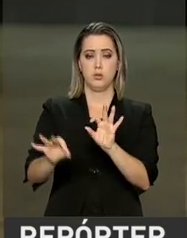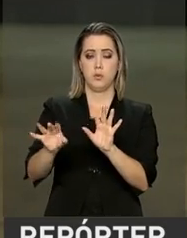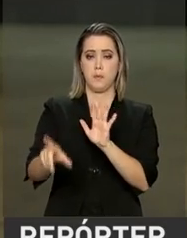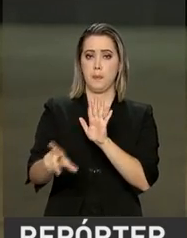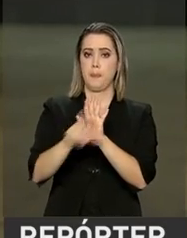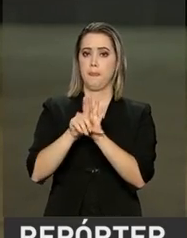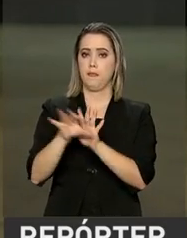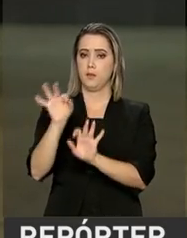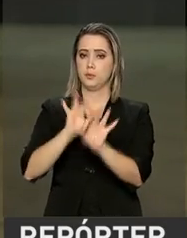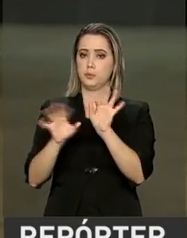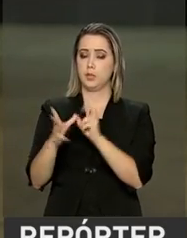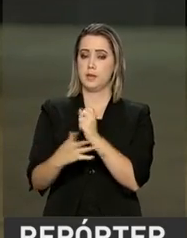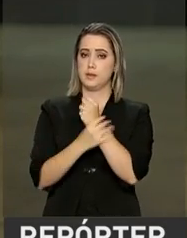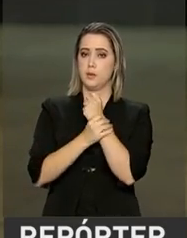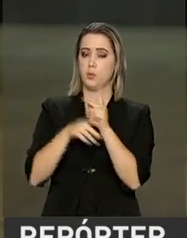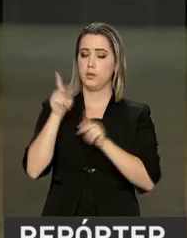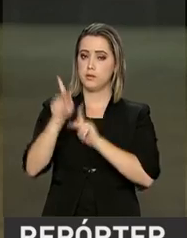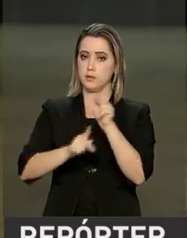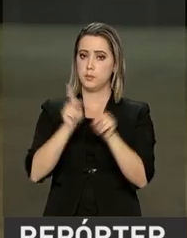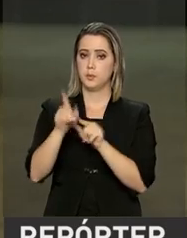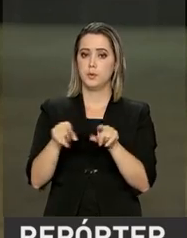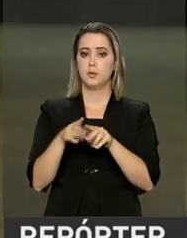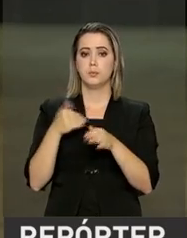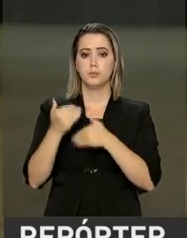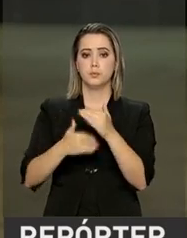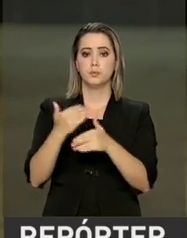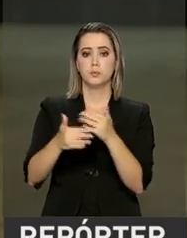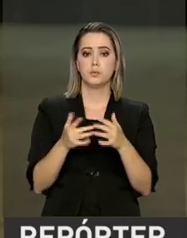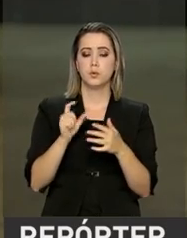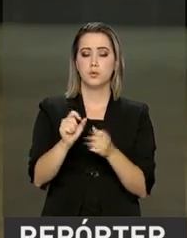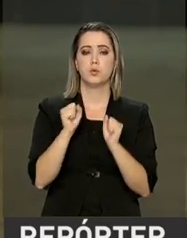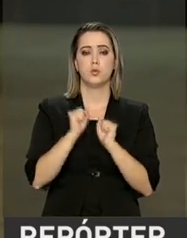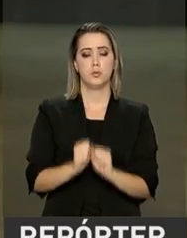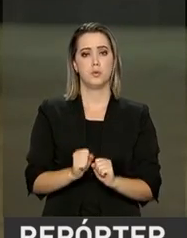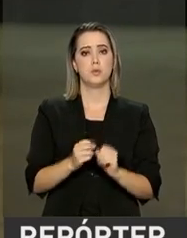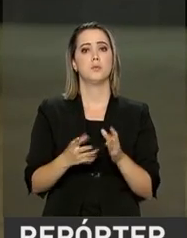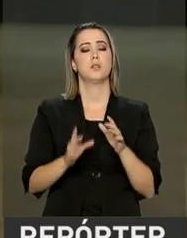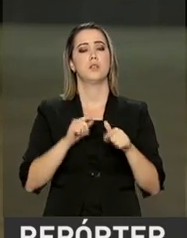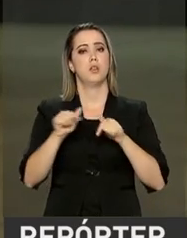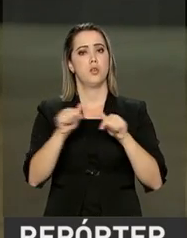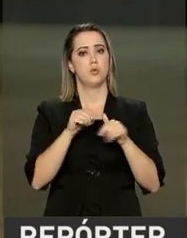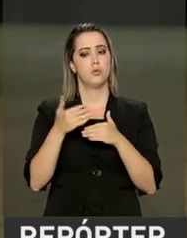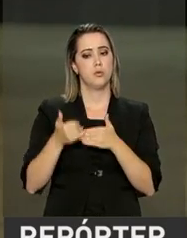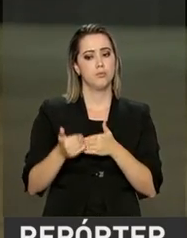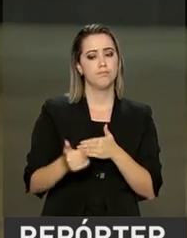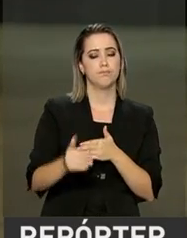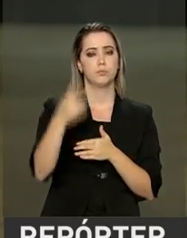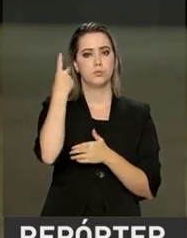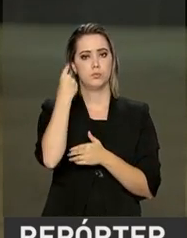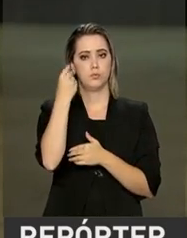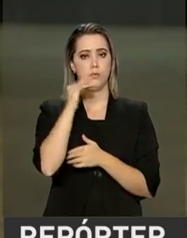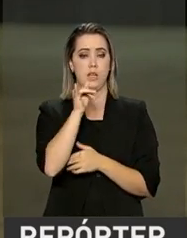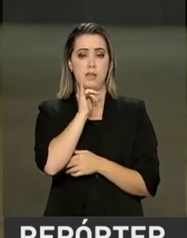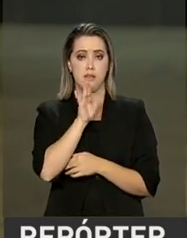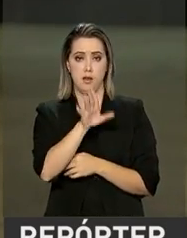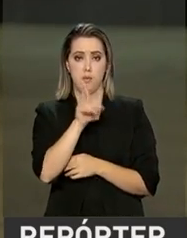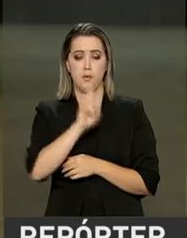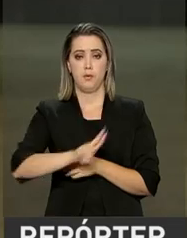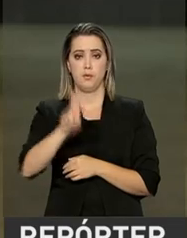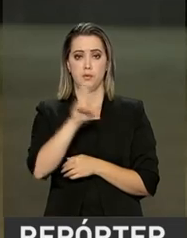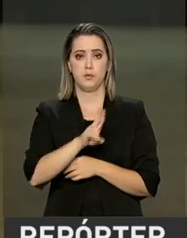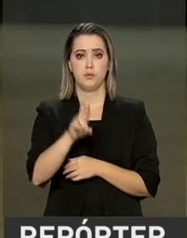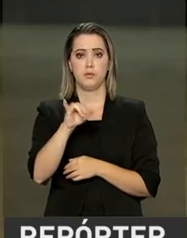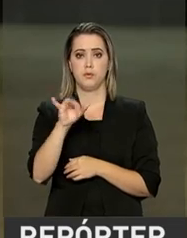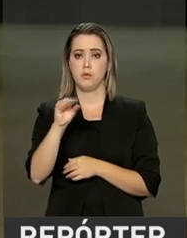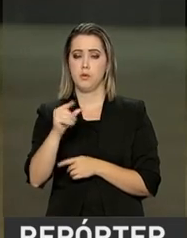integridade da população e garantir o funcionamento das instituições esse tipo de ação foi utilizada por exemplo durante a Rio mais